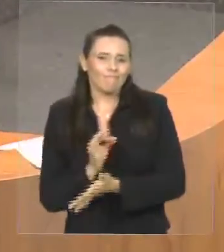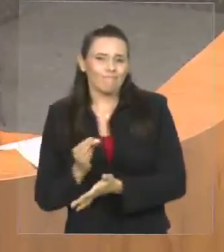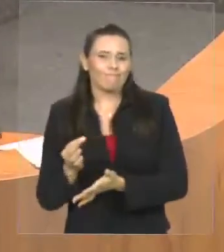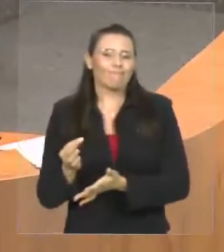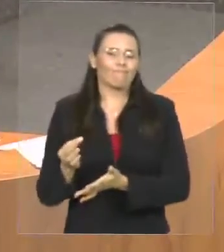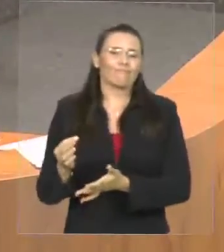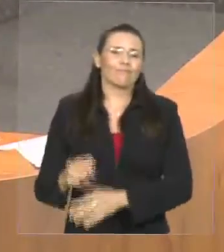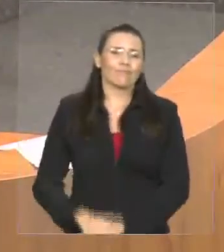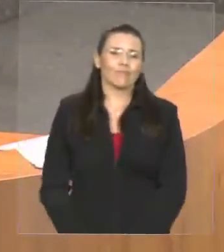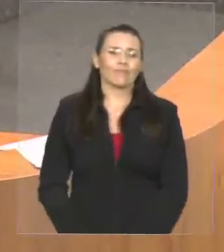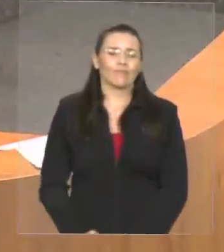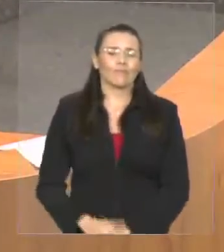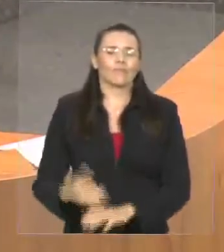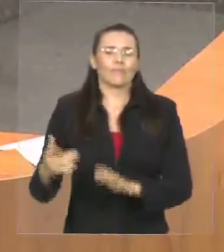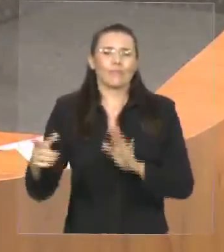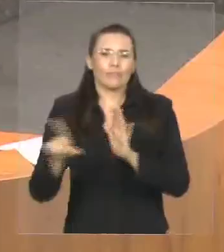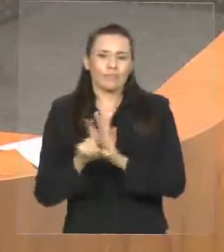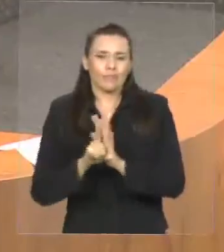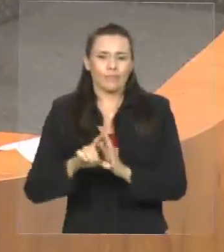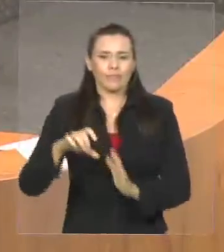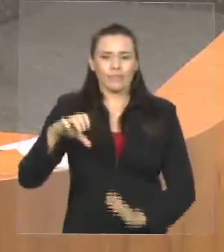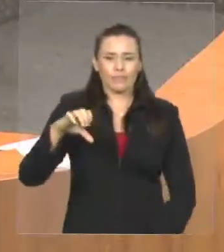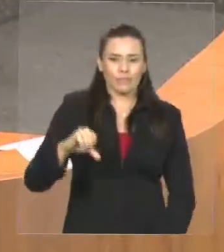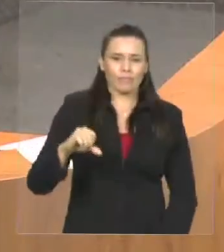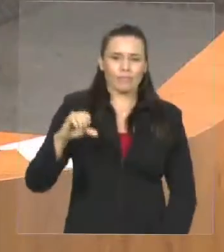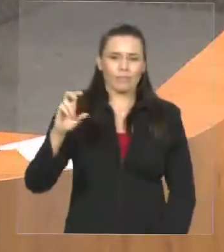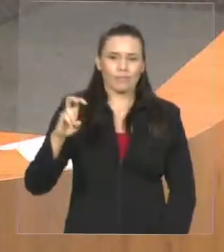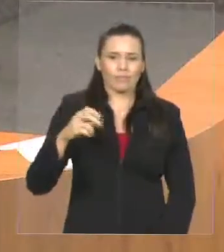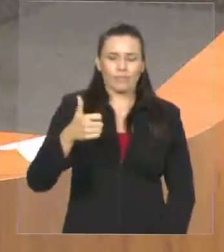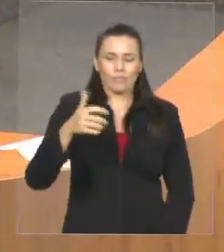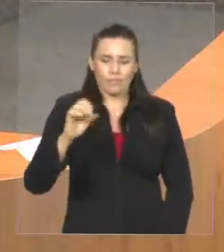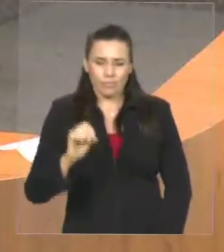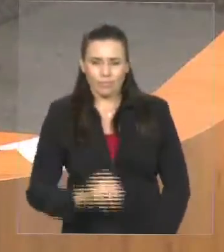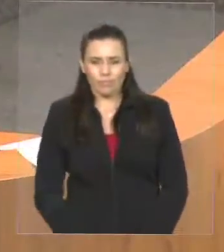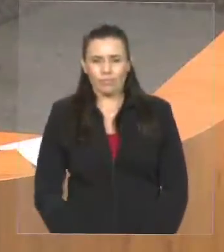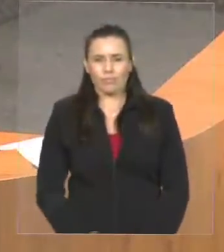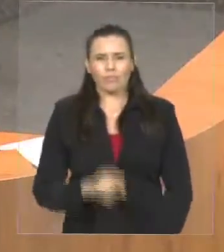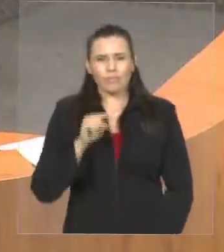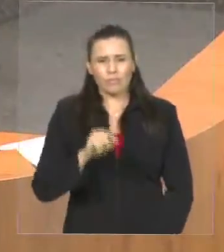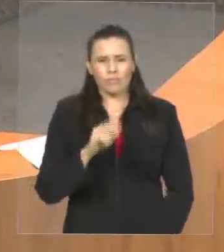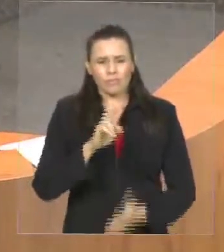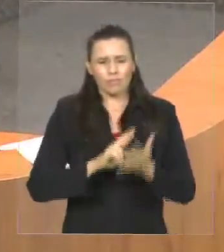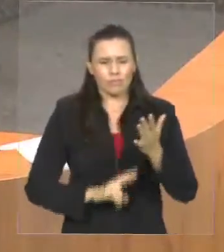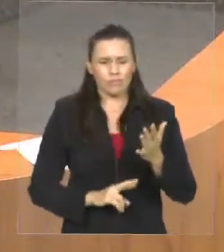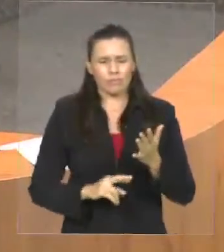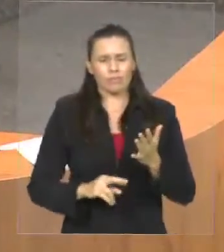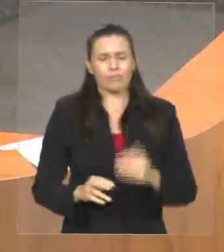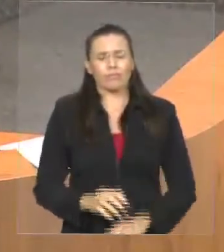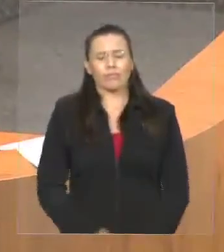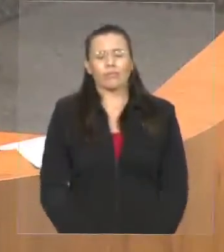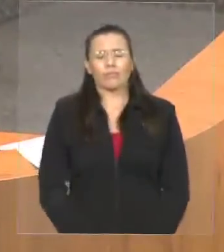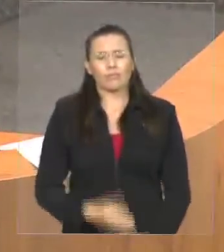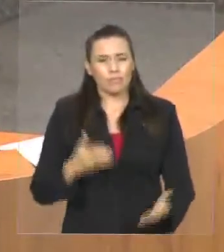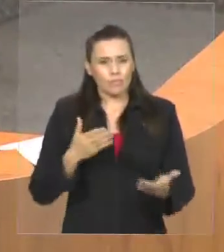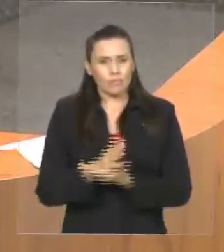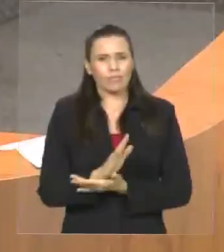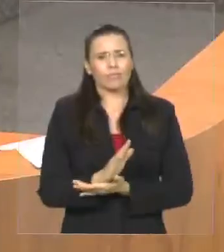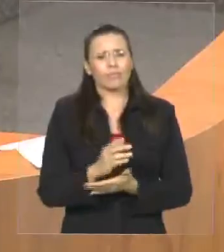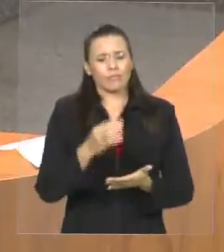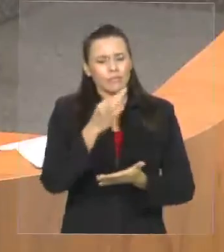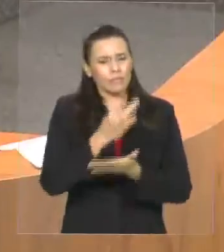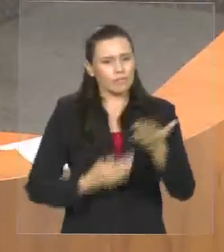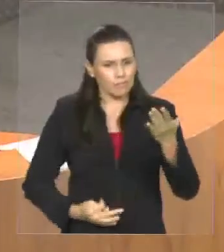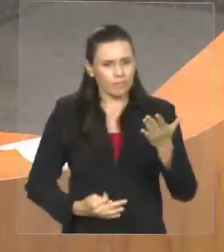quero perguntar, só para ressaltar, mas o relatório de Vossa Excelência foi aprovando o projeto de lei na forma original, não é isso, deputado Rogério